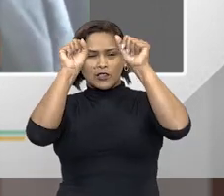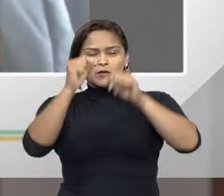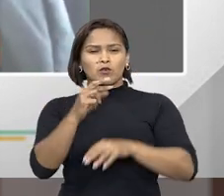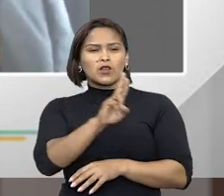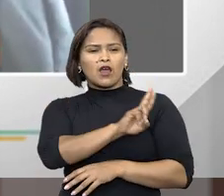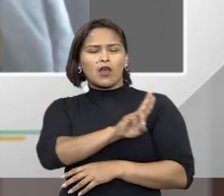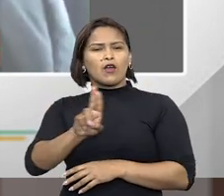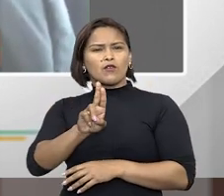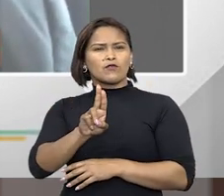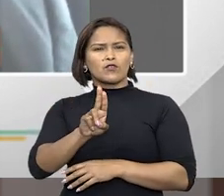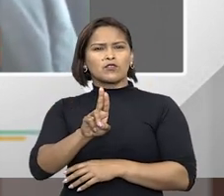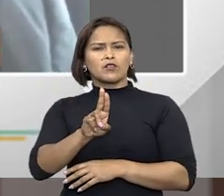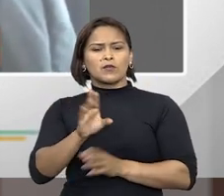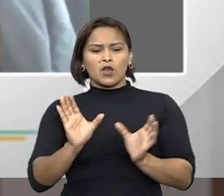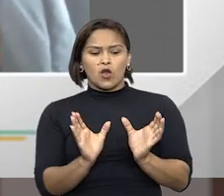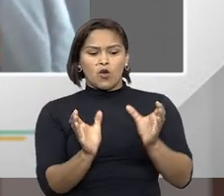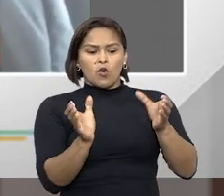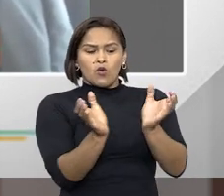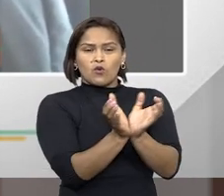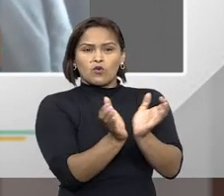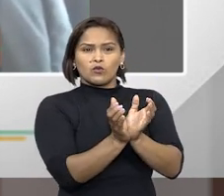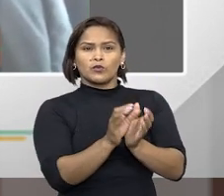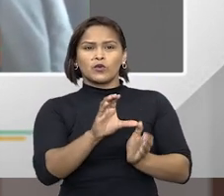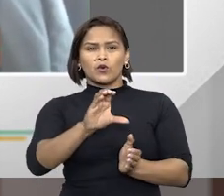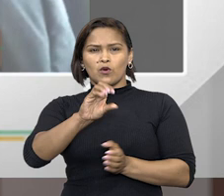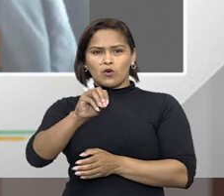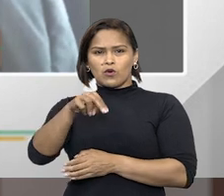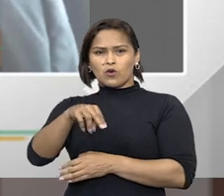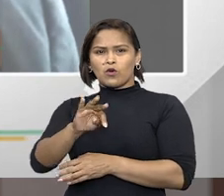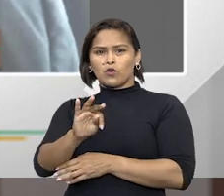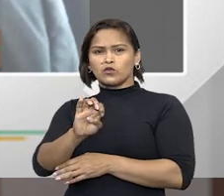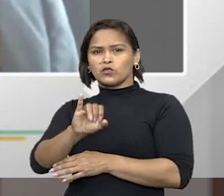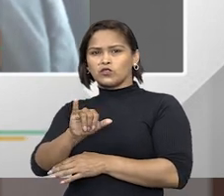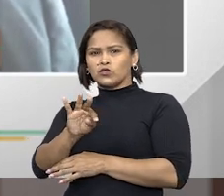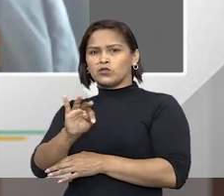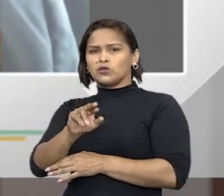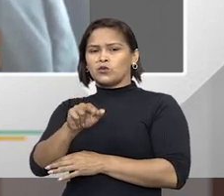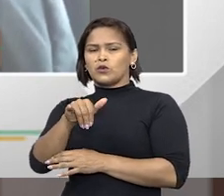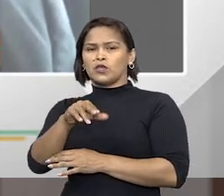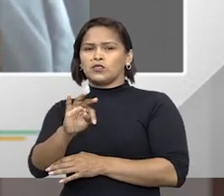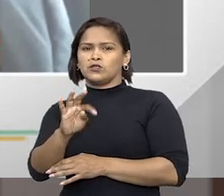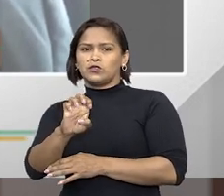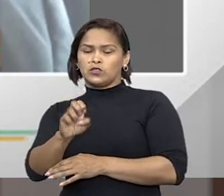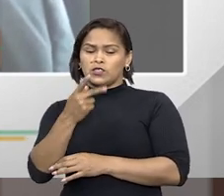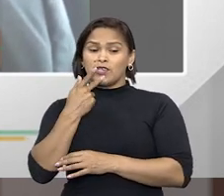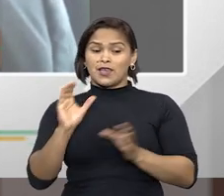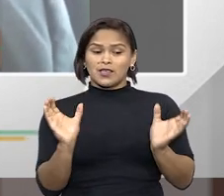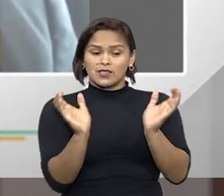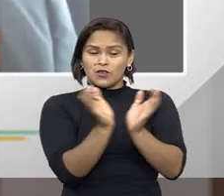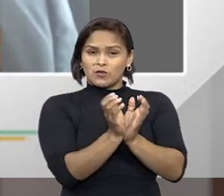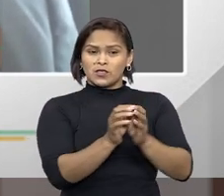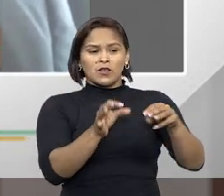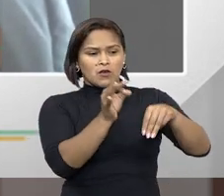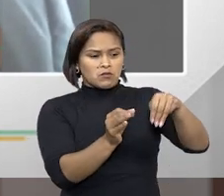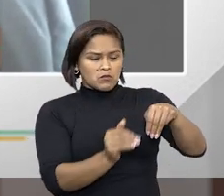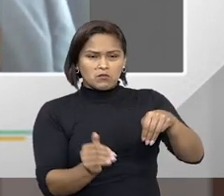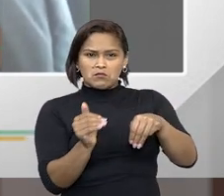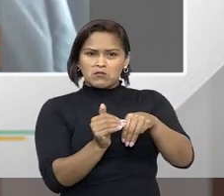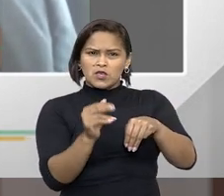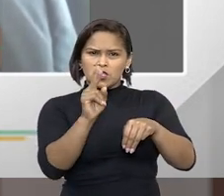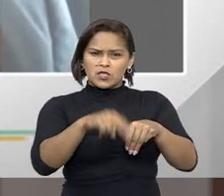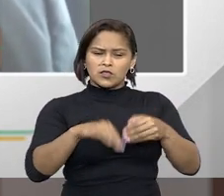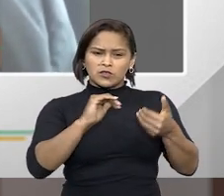de constituinte. E essa comissão, integrada por ministros da corte